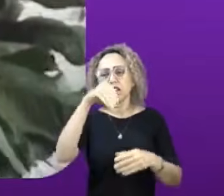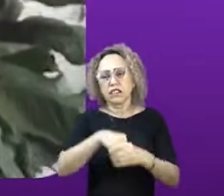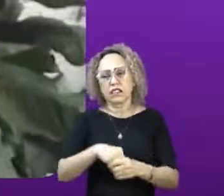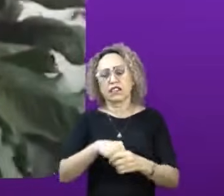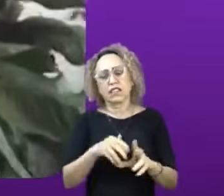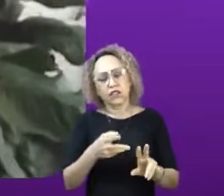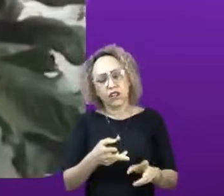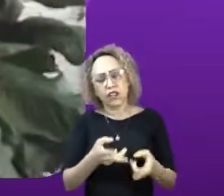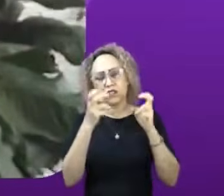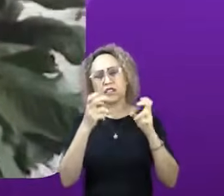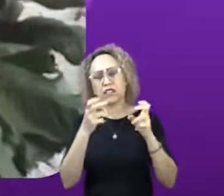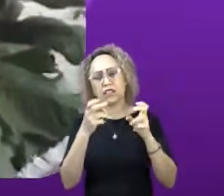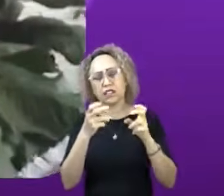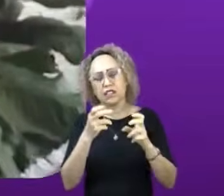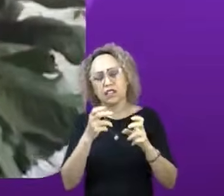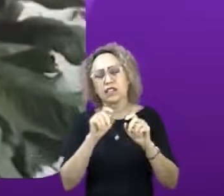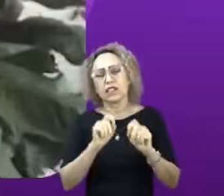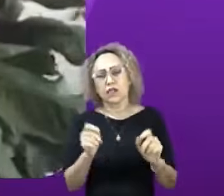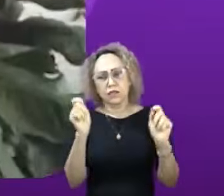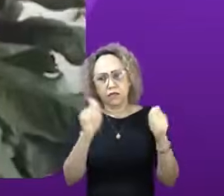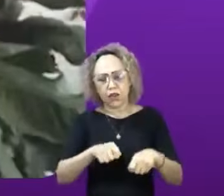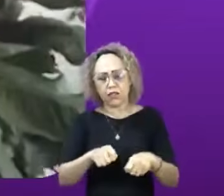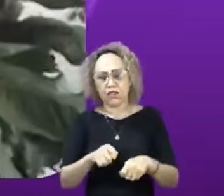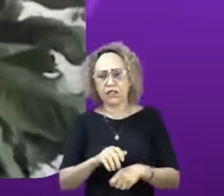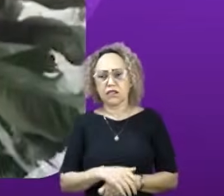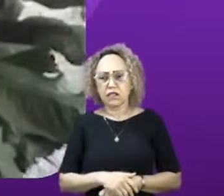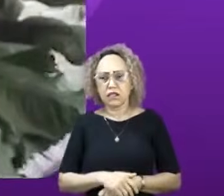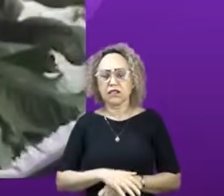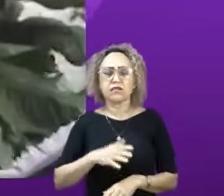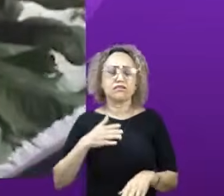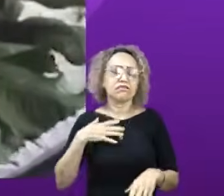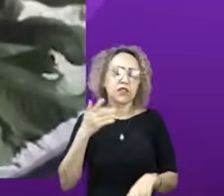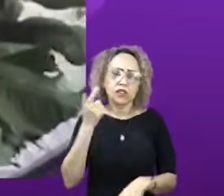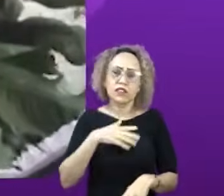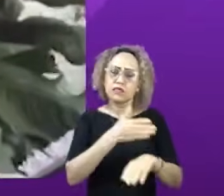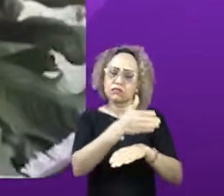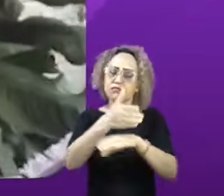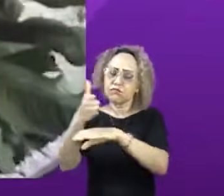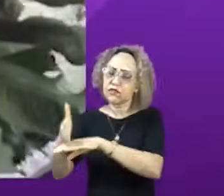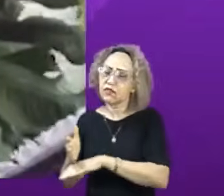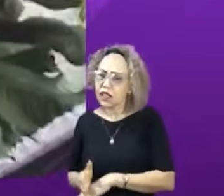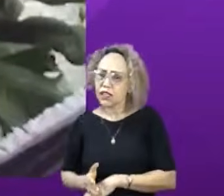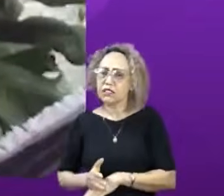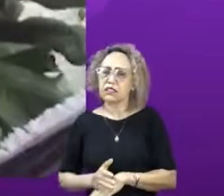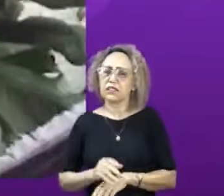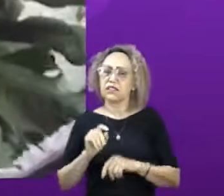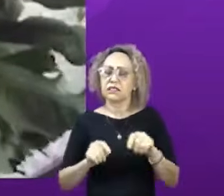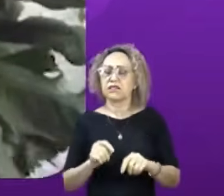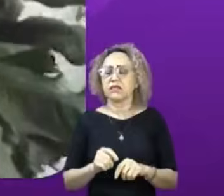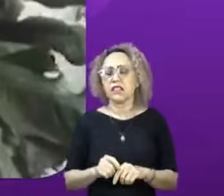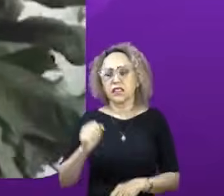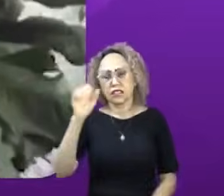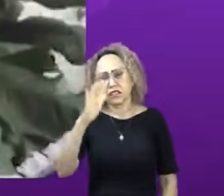reconhecidas e que elas possam ganhar outros espaços além das fronteiras de